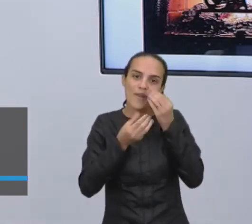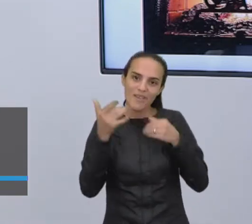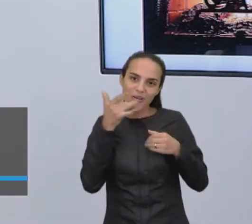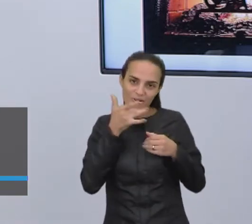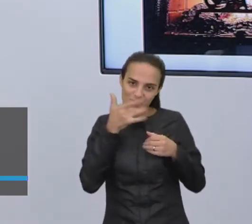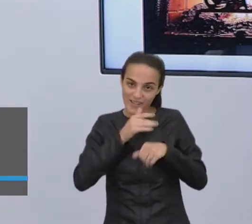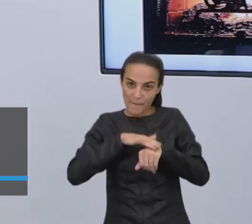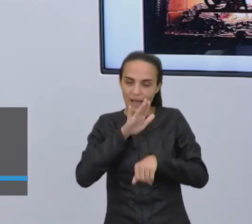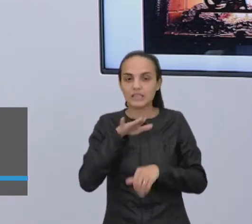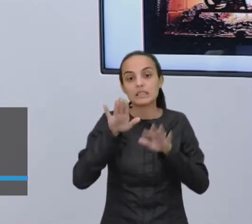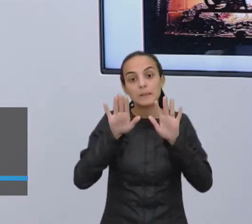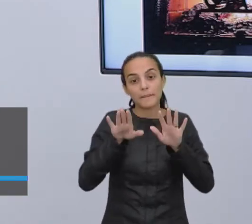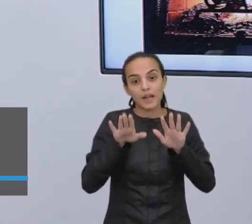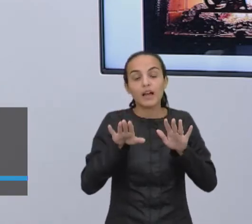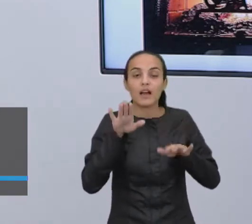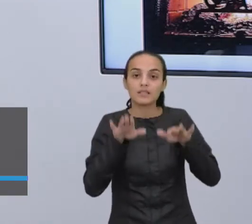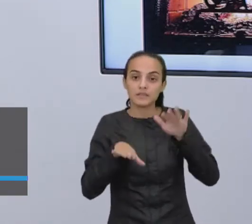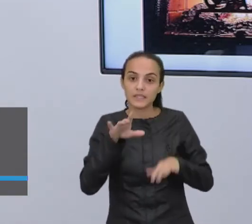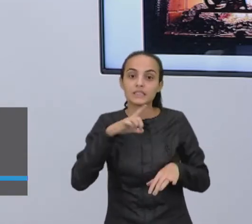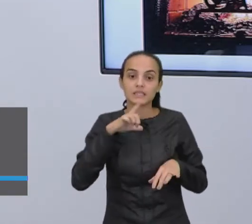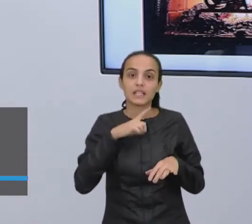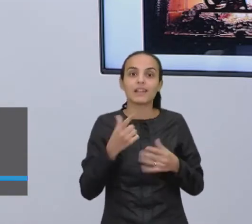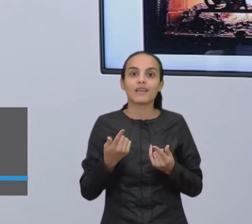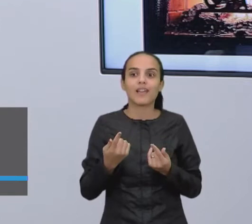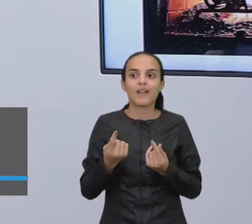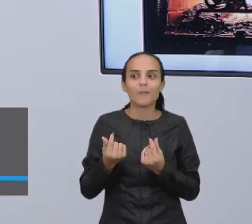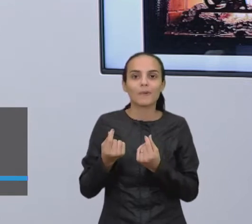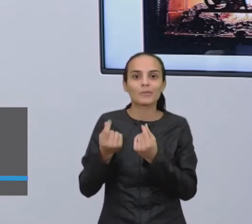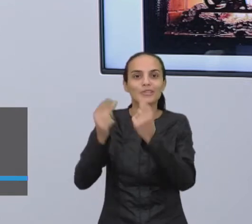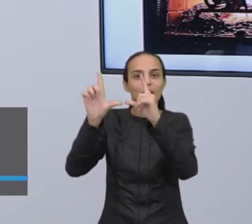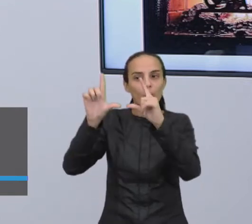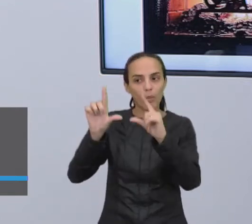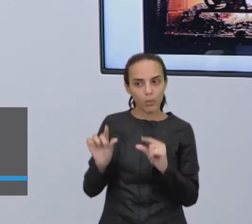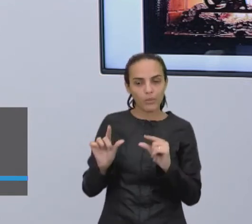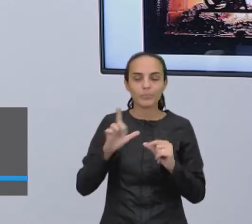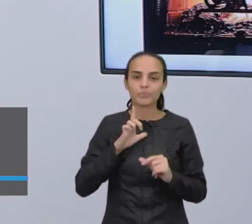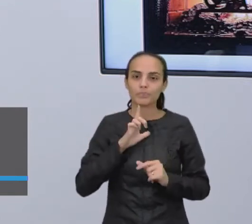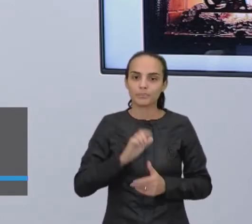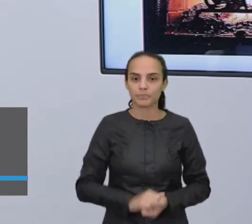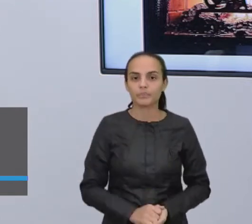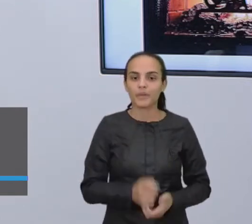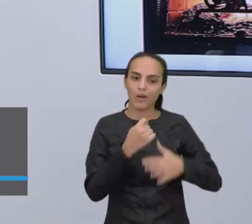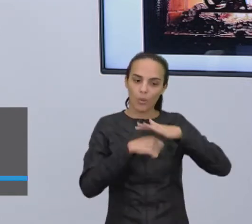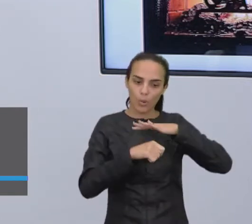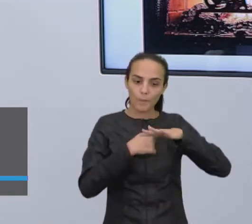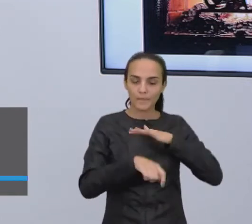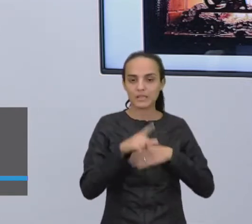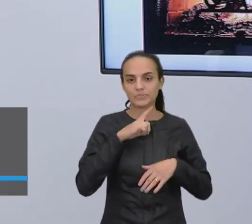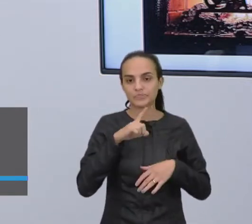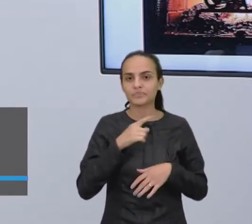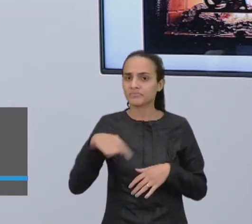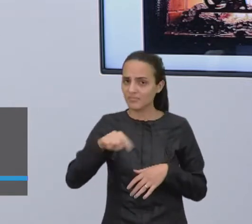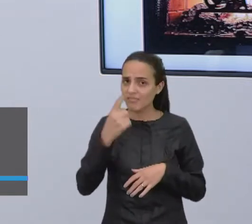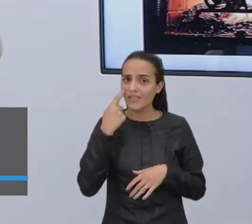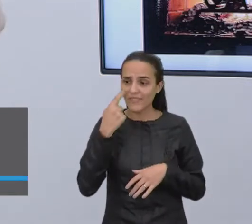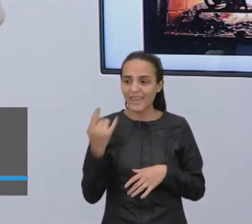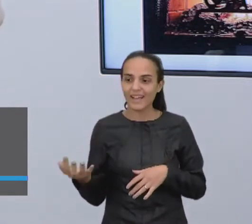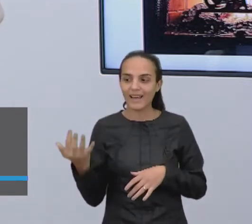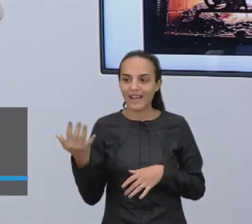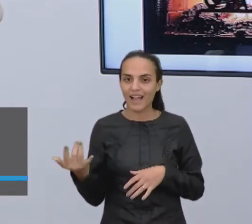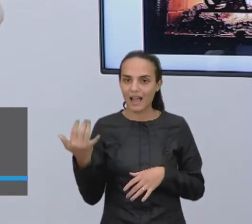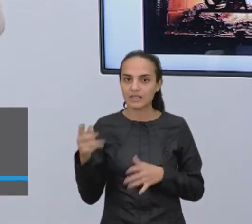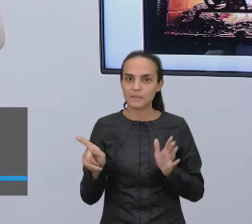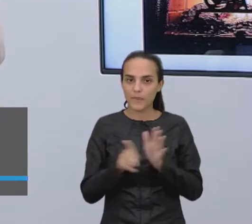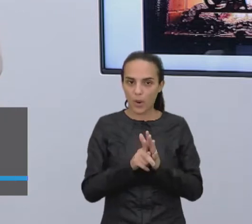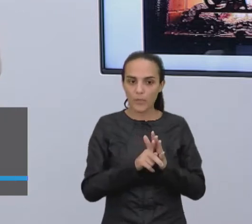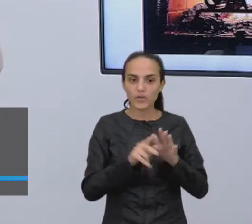vezes também isso está ligado a uma questão econômica, né? Então, enfim, a gente está vendo aí que o gás de cozinha está muito caro, e nos próprios grandes